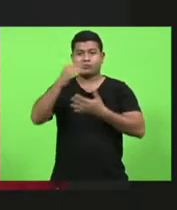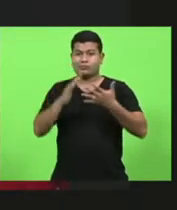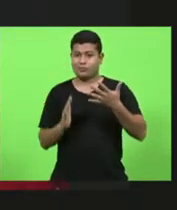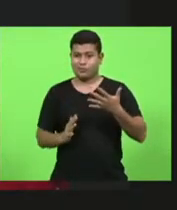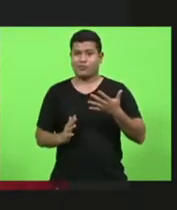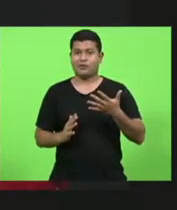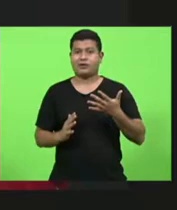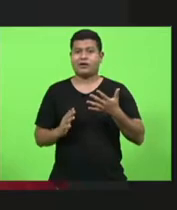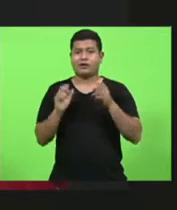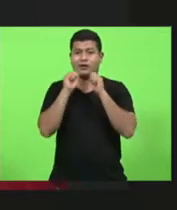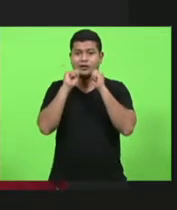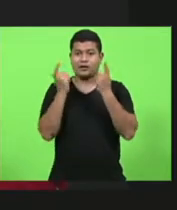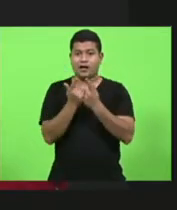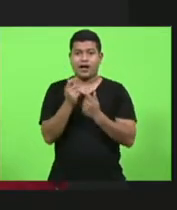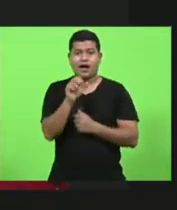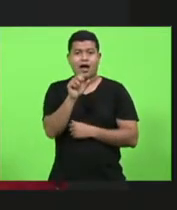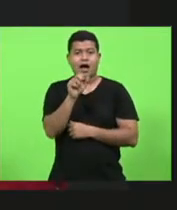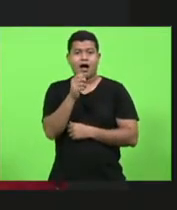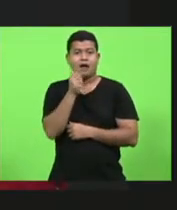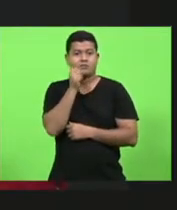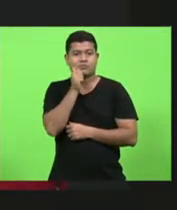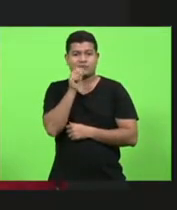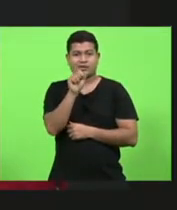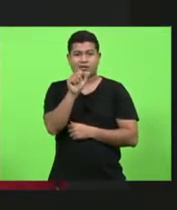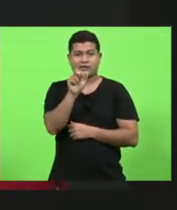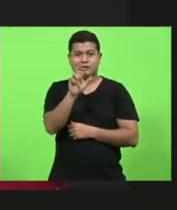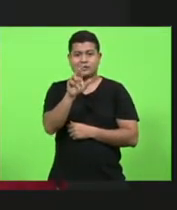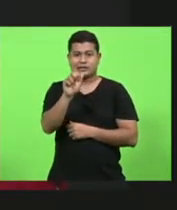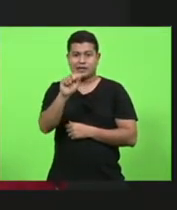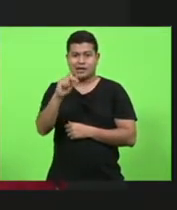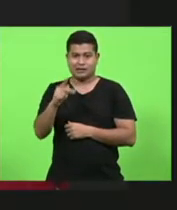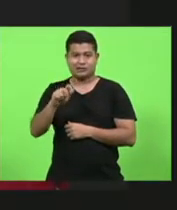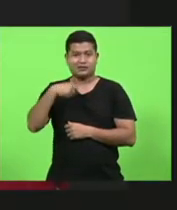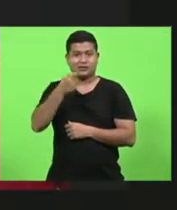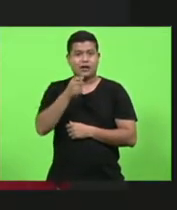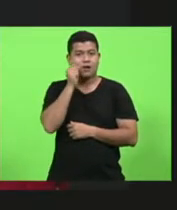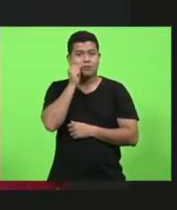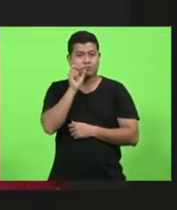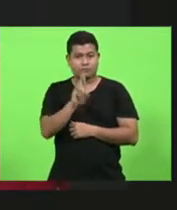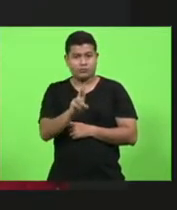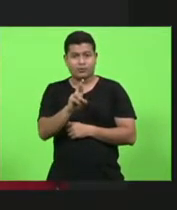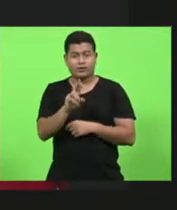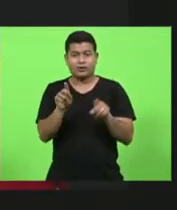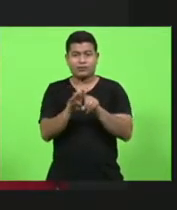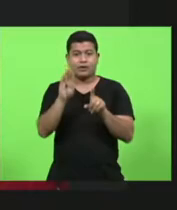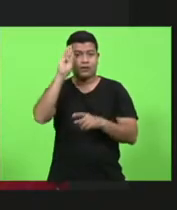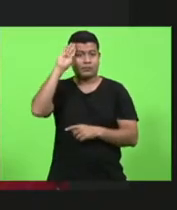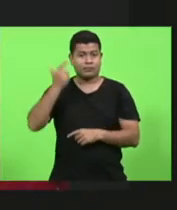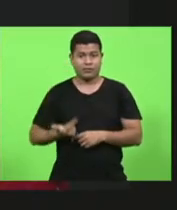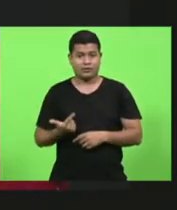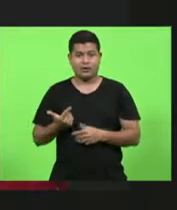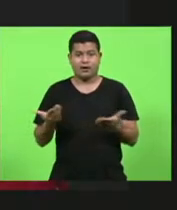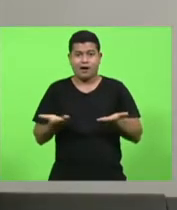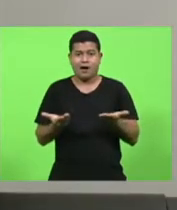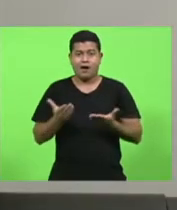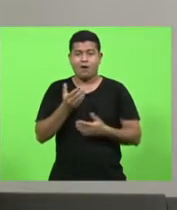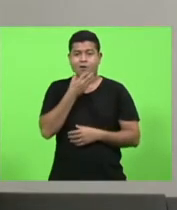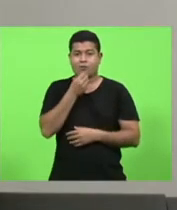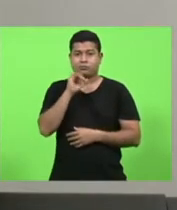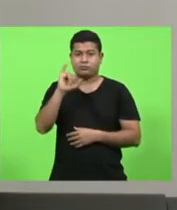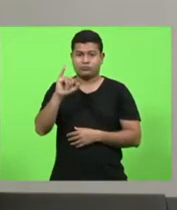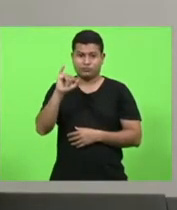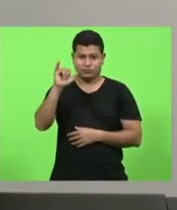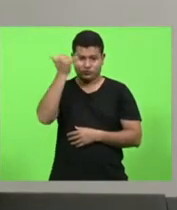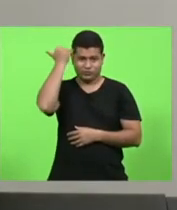a Sara, a Beatriz e o Jonas. Dessa forma, toda a